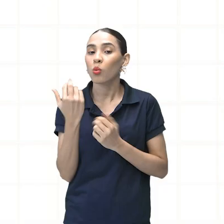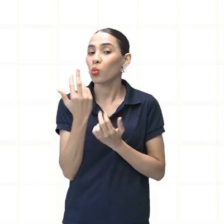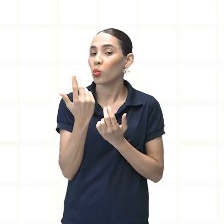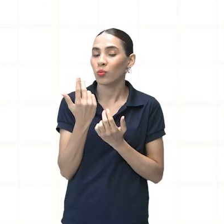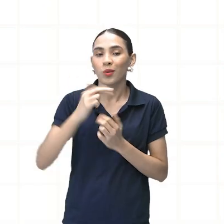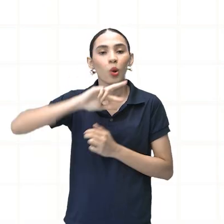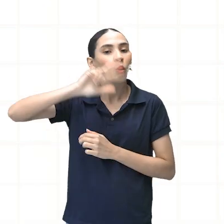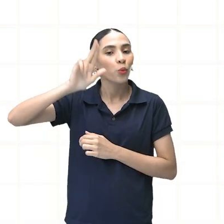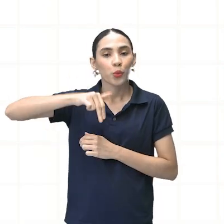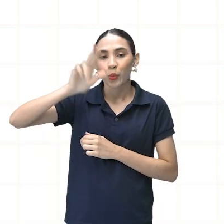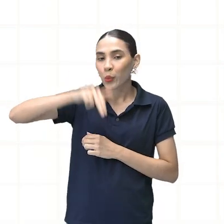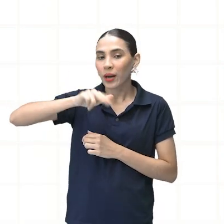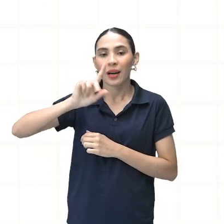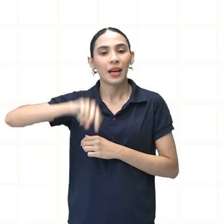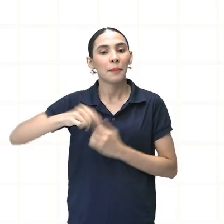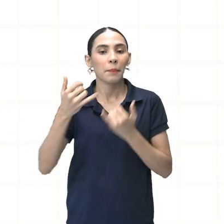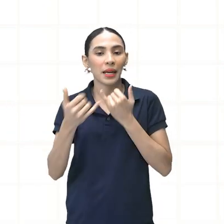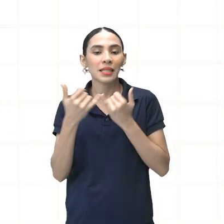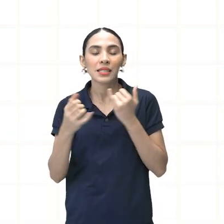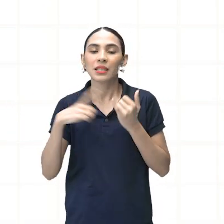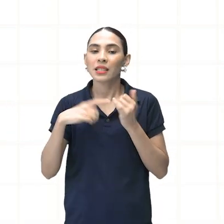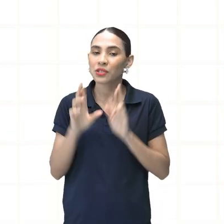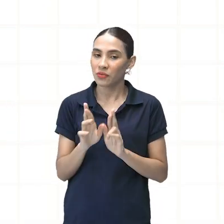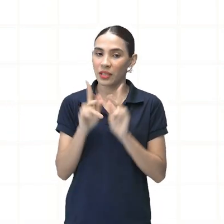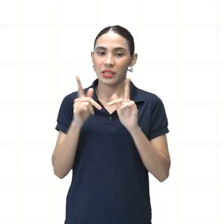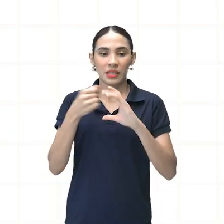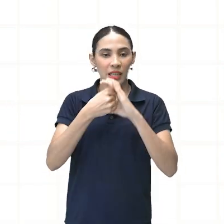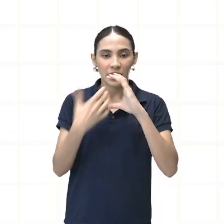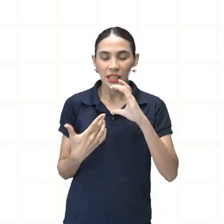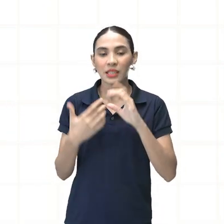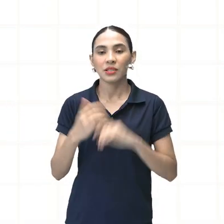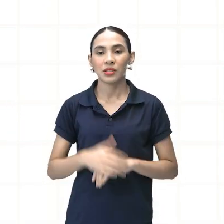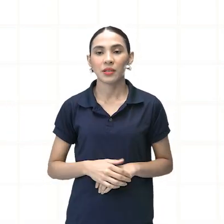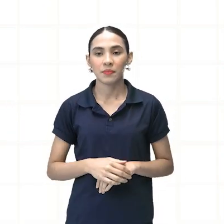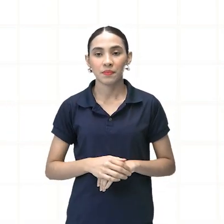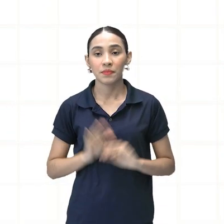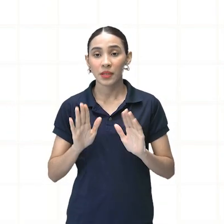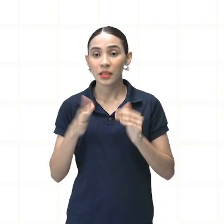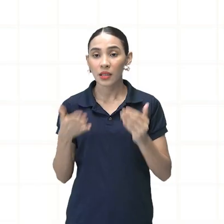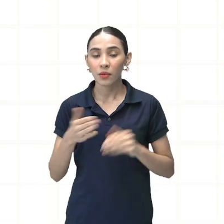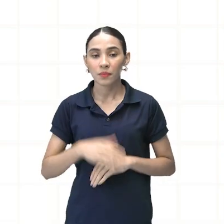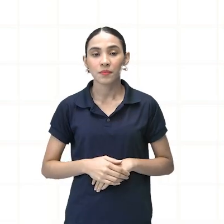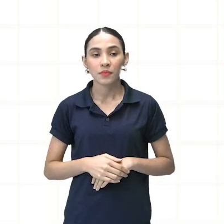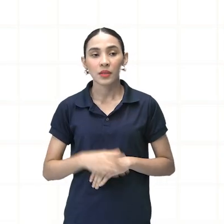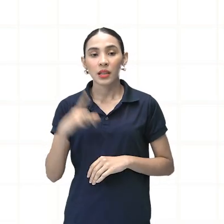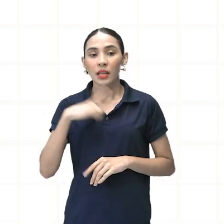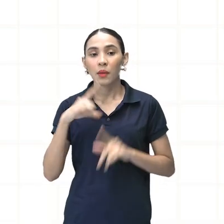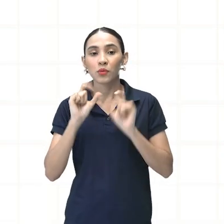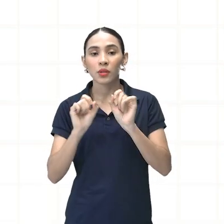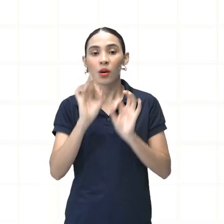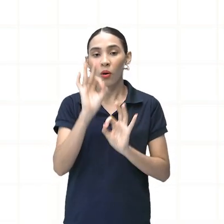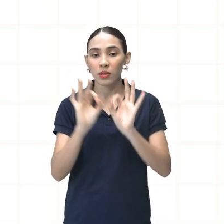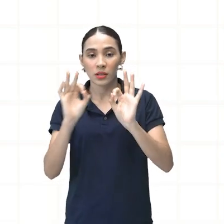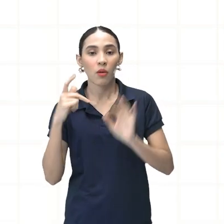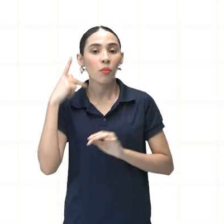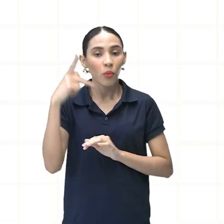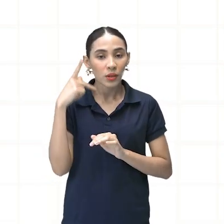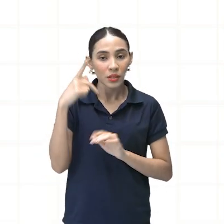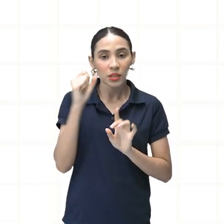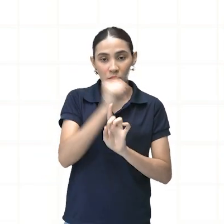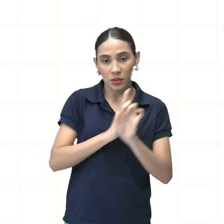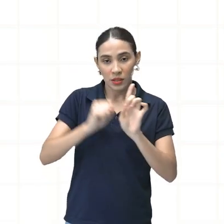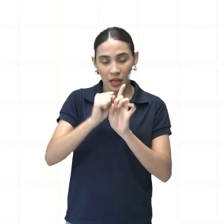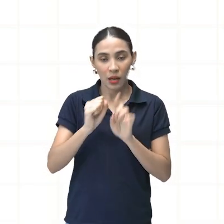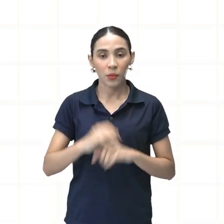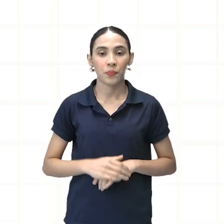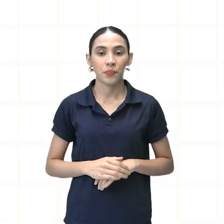idênticas, certo? Elas vão se diferenciar por diversos aspectos, certo? Bem, nós temos ali a organização política e